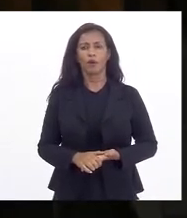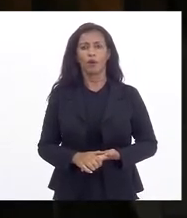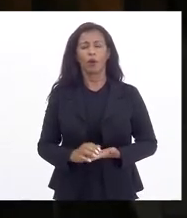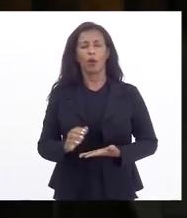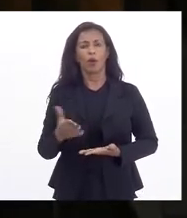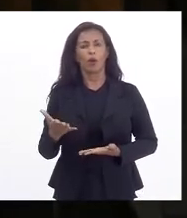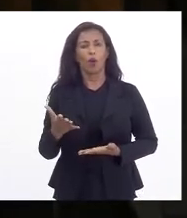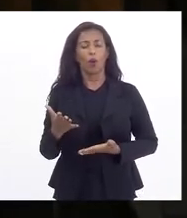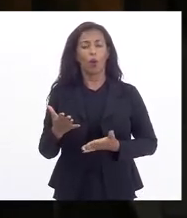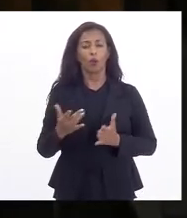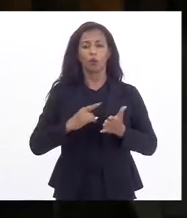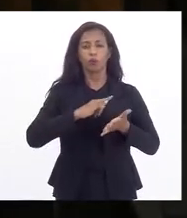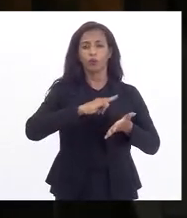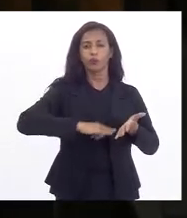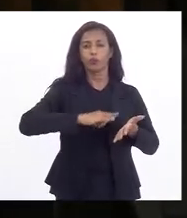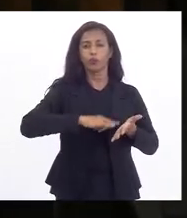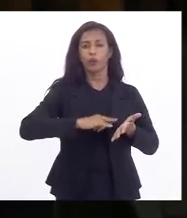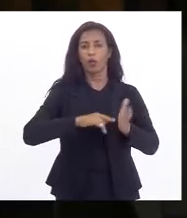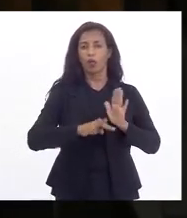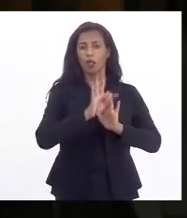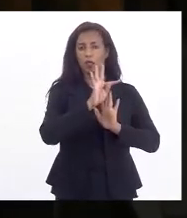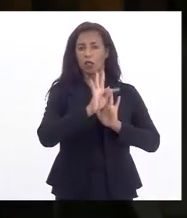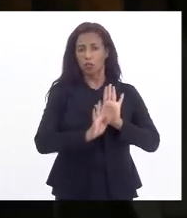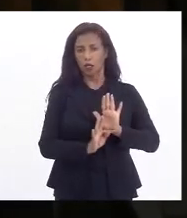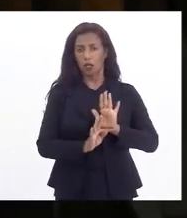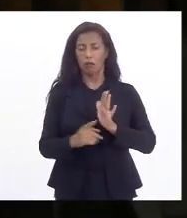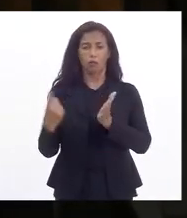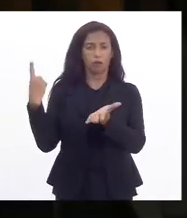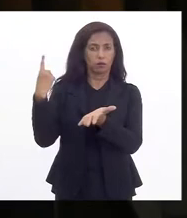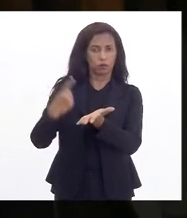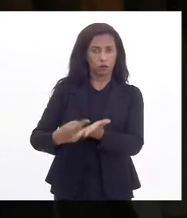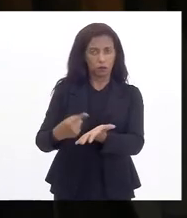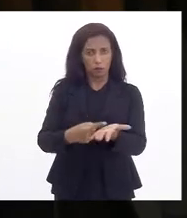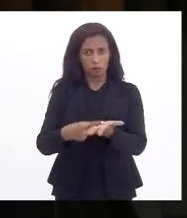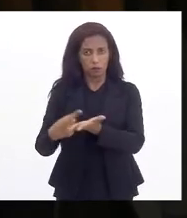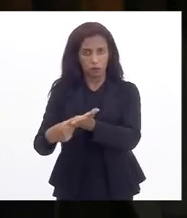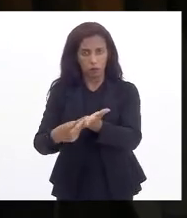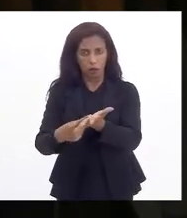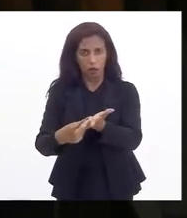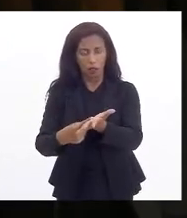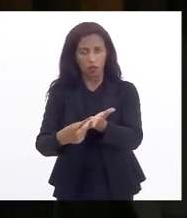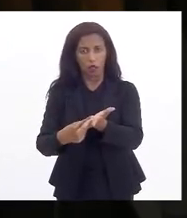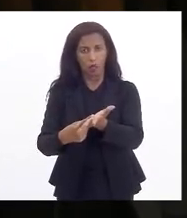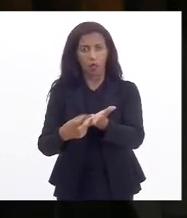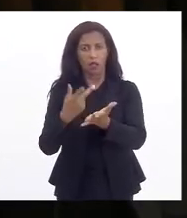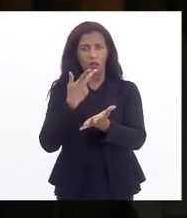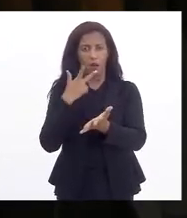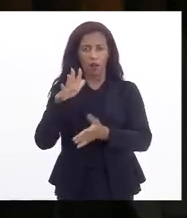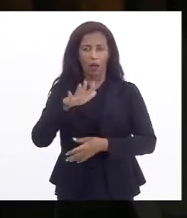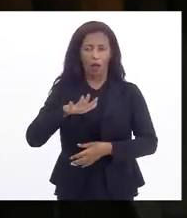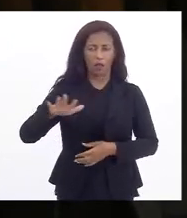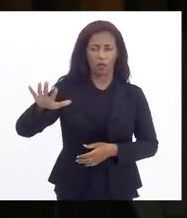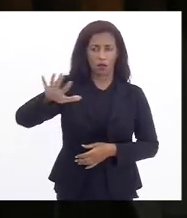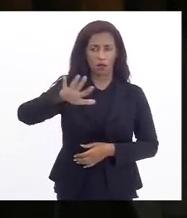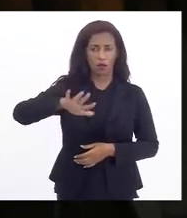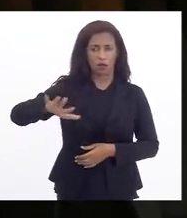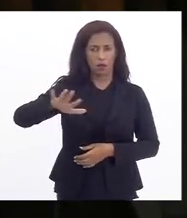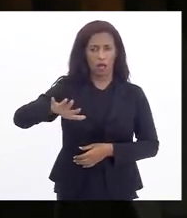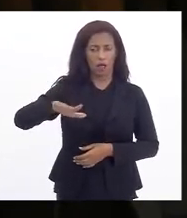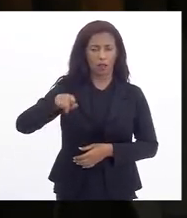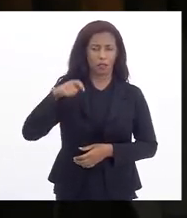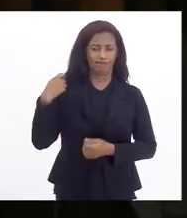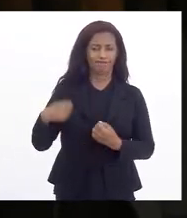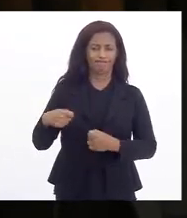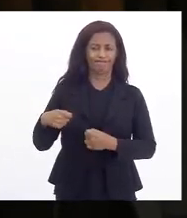anexos desse termo de acordo que explicitam as áreas que iriam